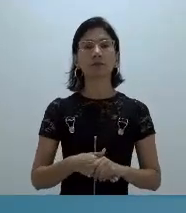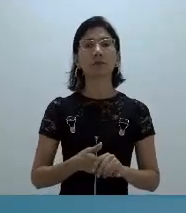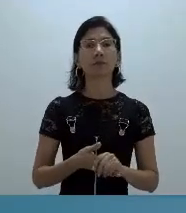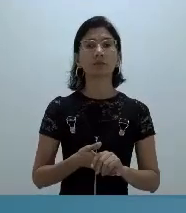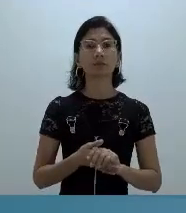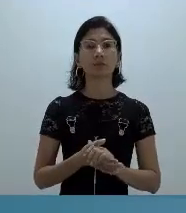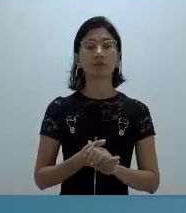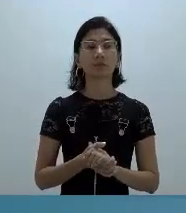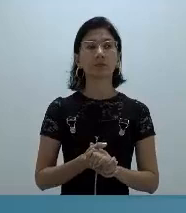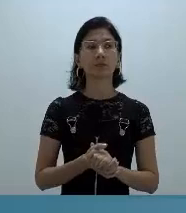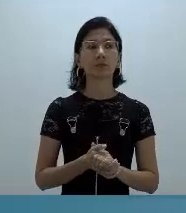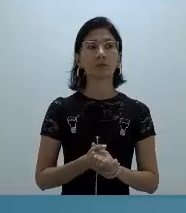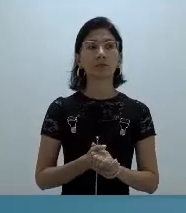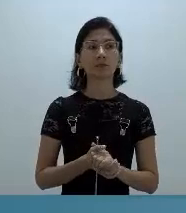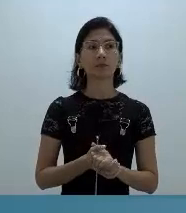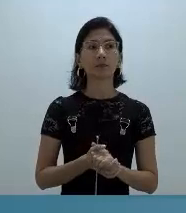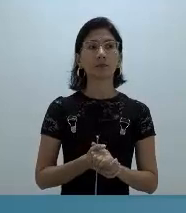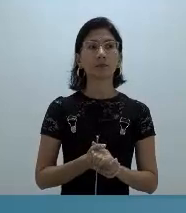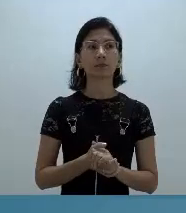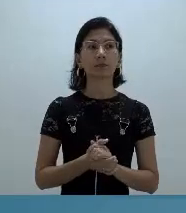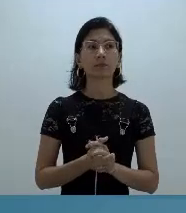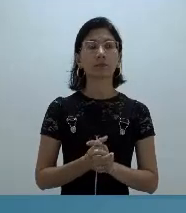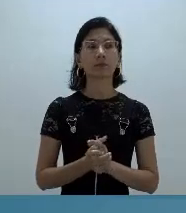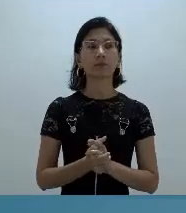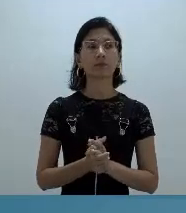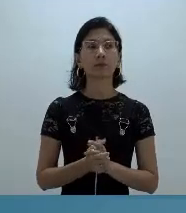jurídica que existente entre os pais.